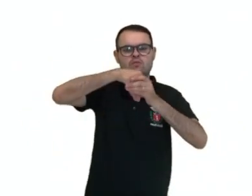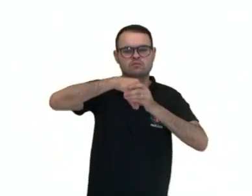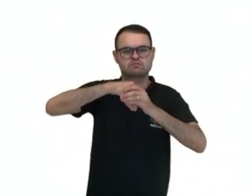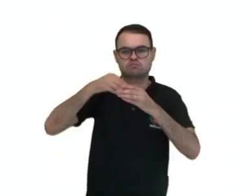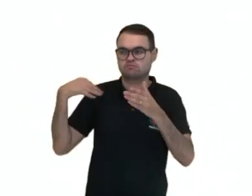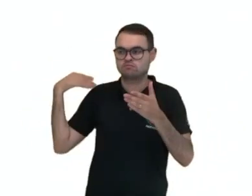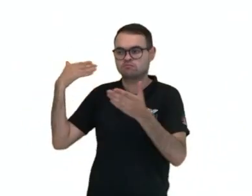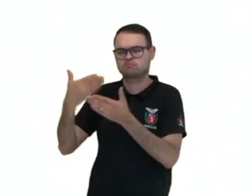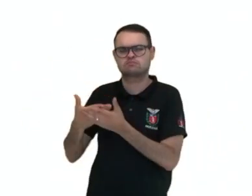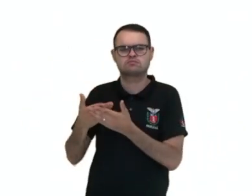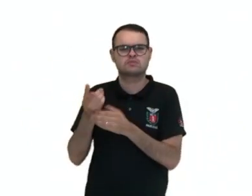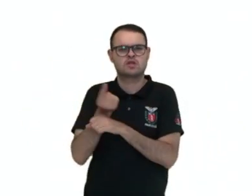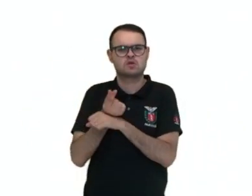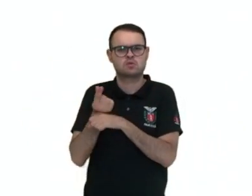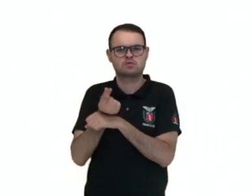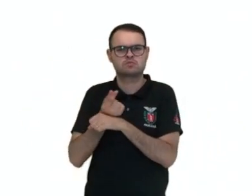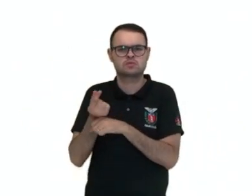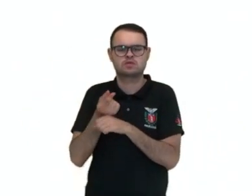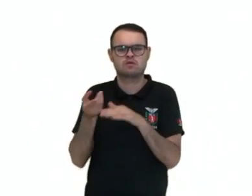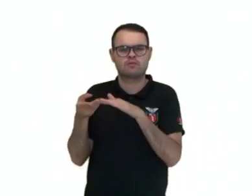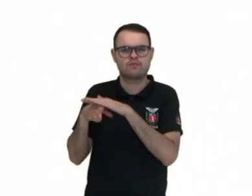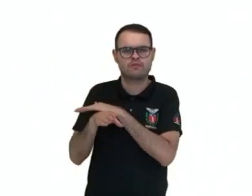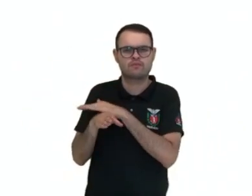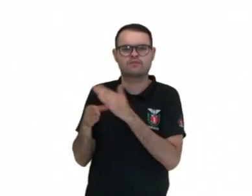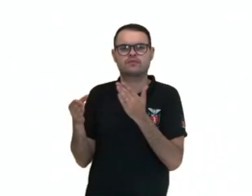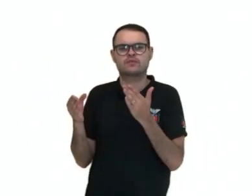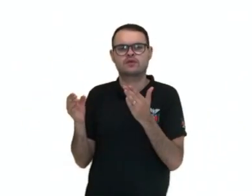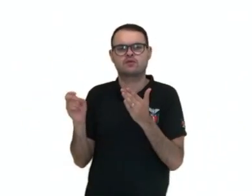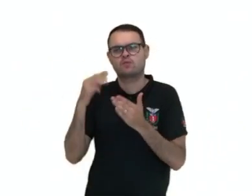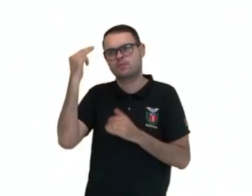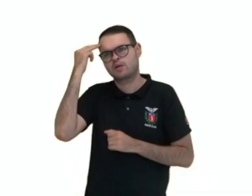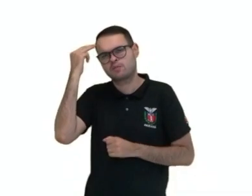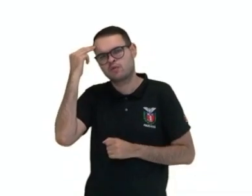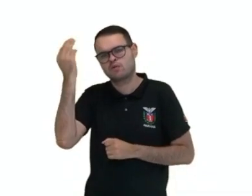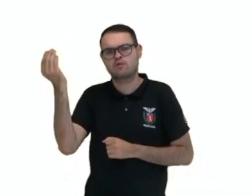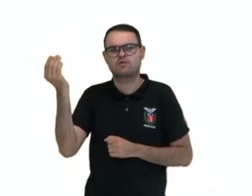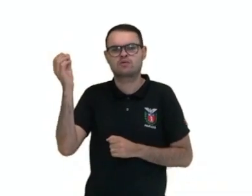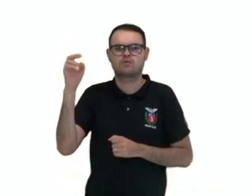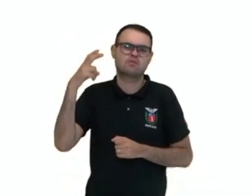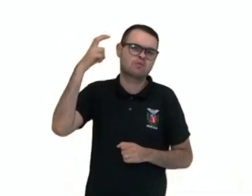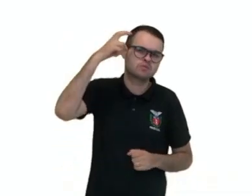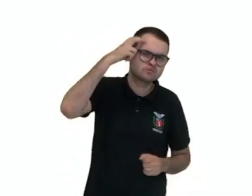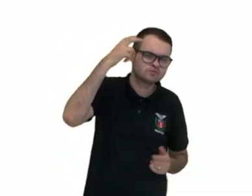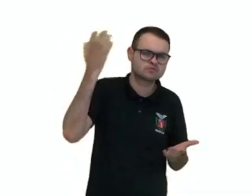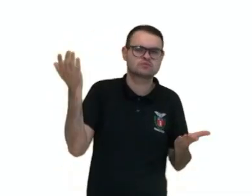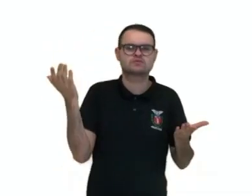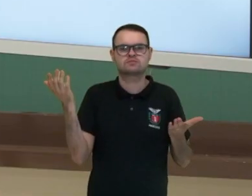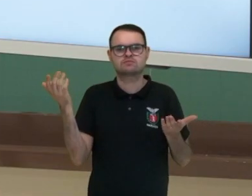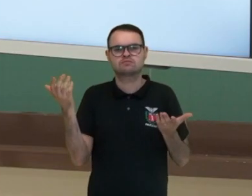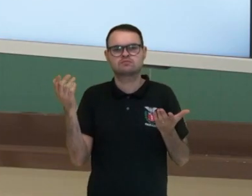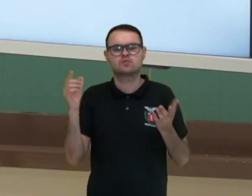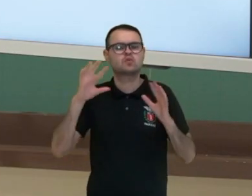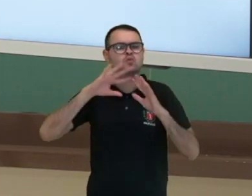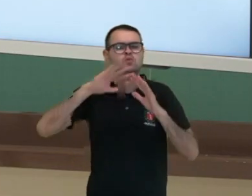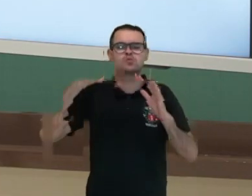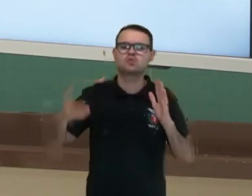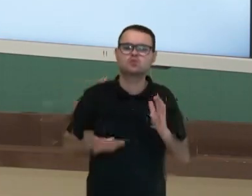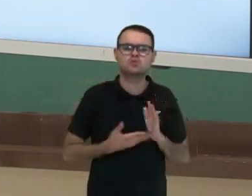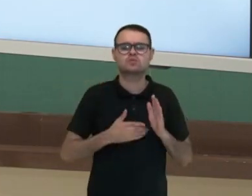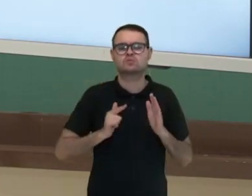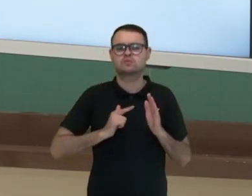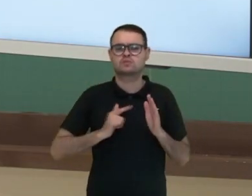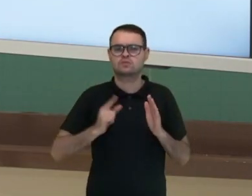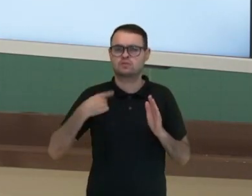desde economia, os costumes da época, as memórias, a cultura, né? Tudo que envolve as